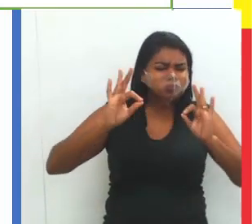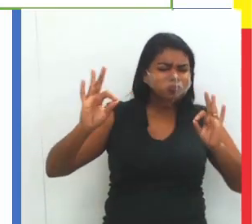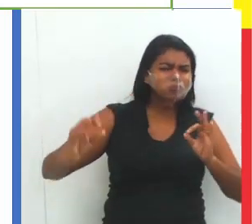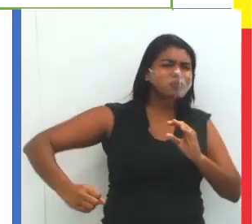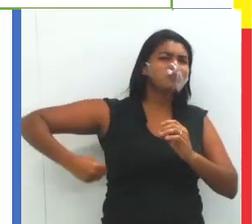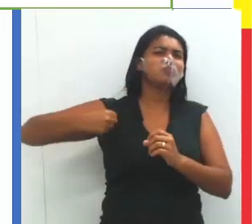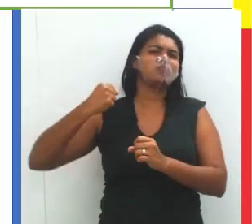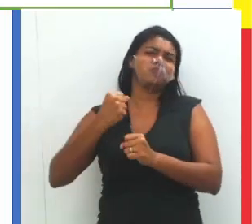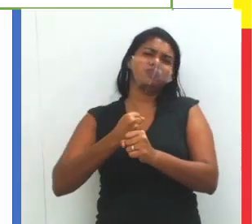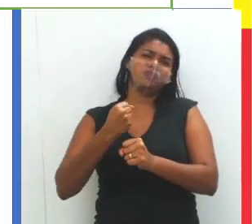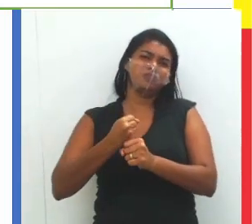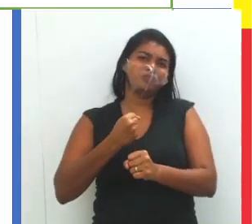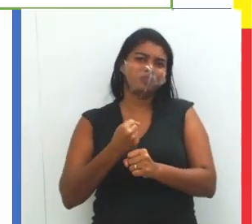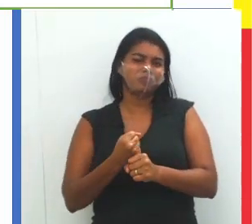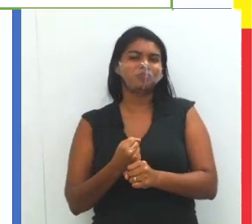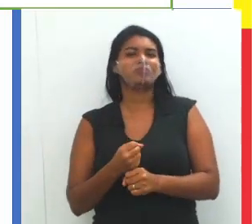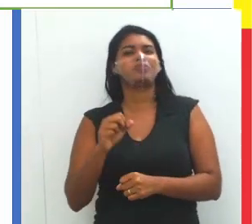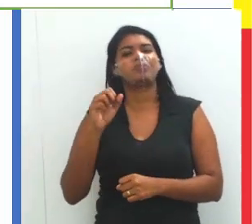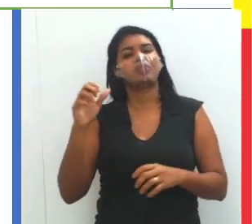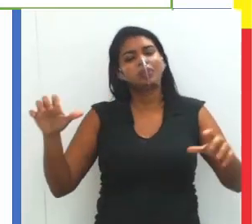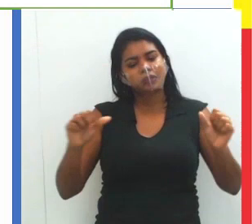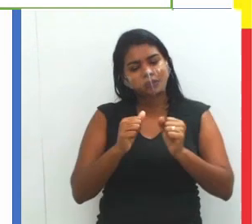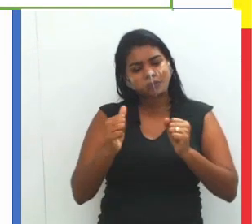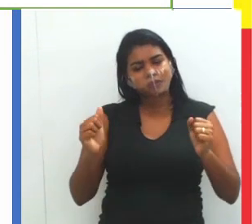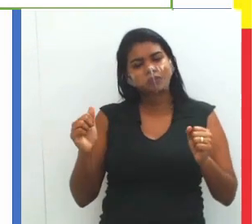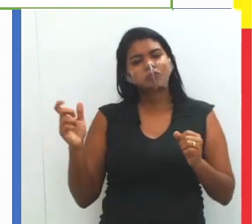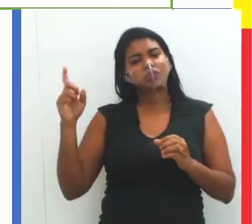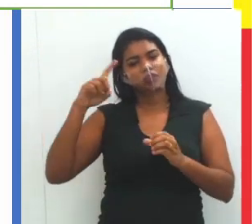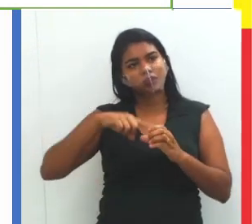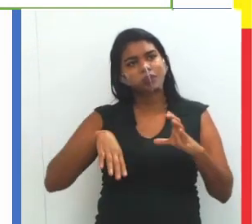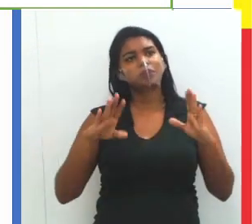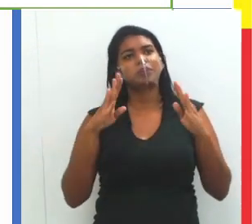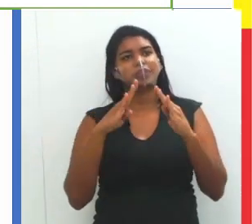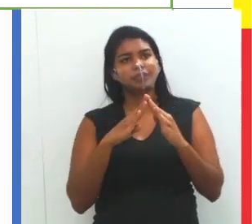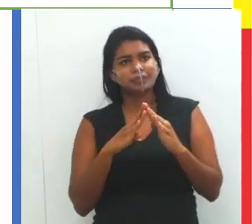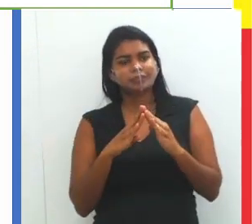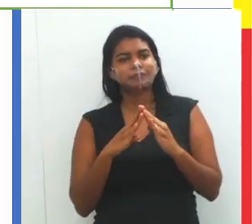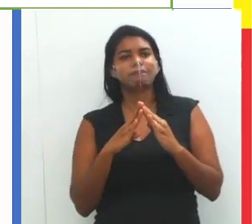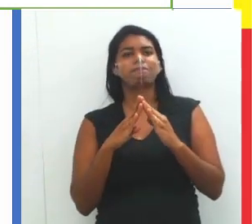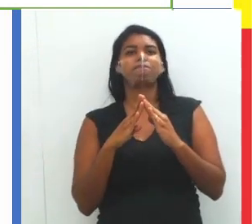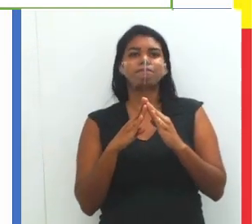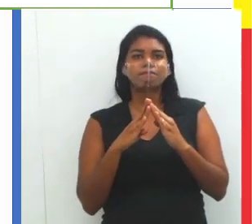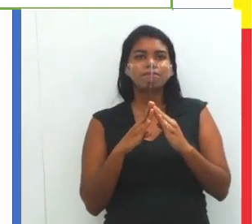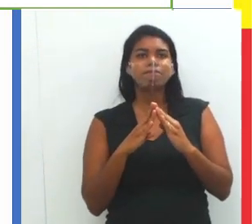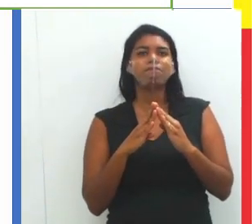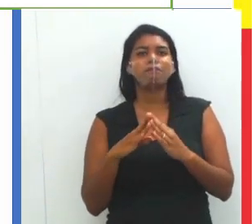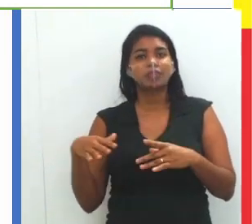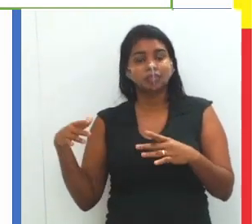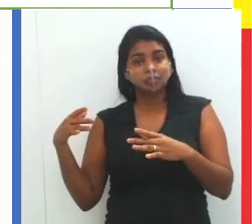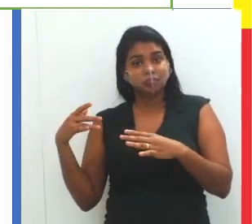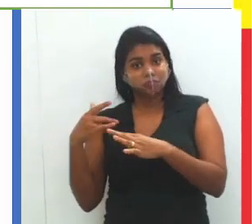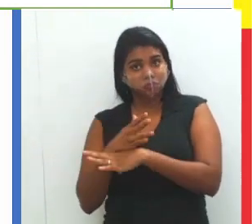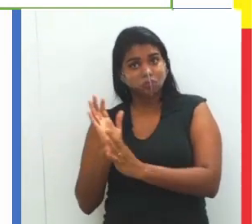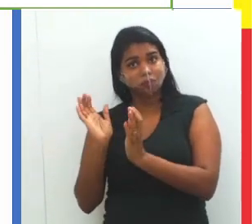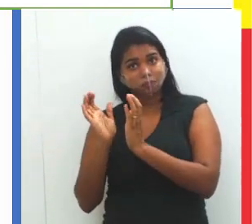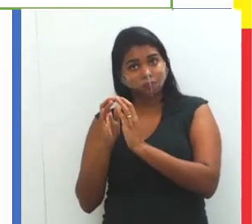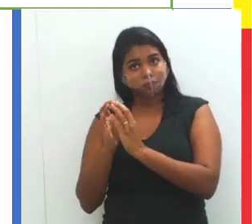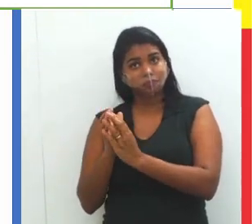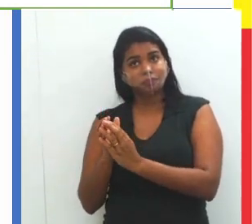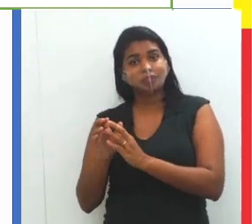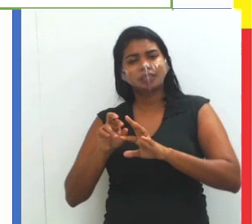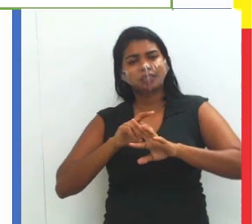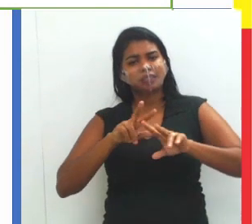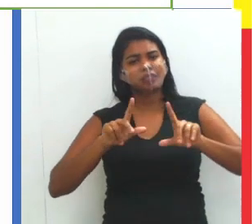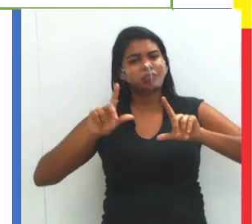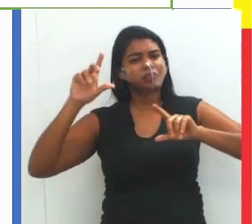longos anos, Robson, Luiz Gonzaga ele voltou para a sua terra natal. Foi para o Recife e se apresentou